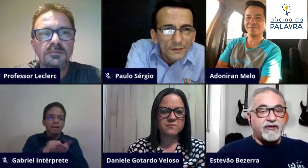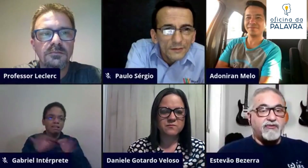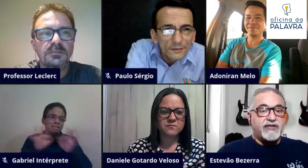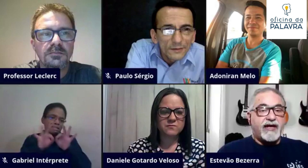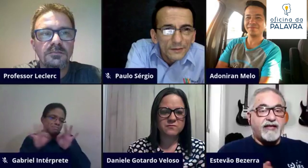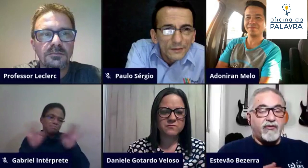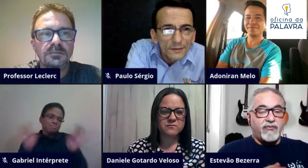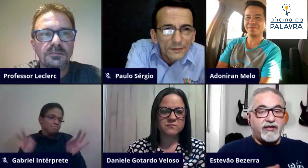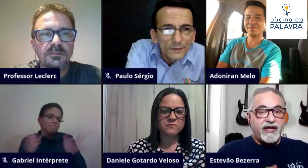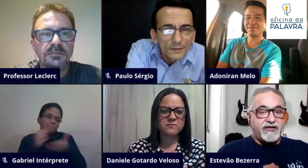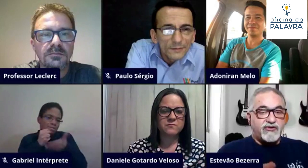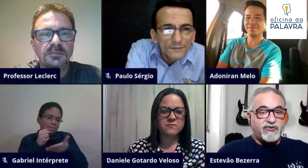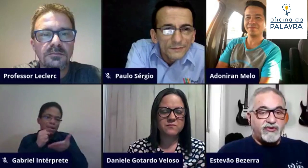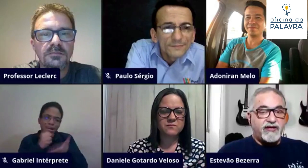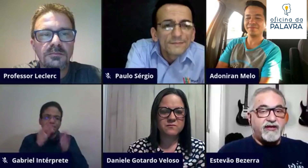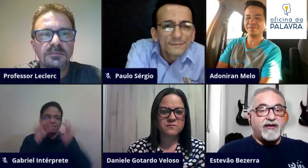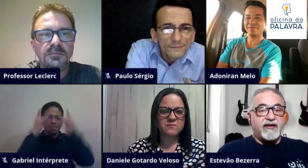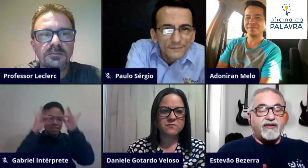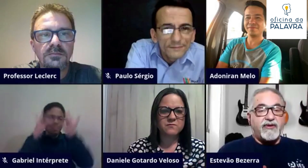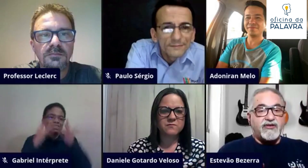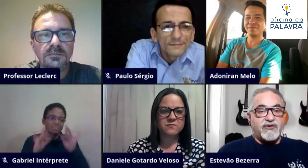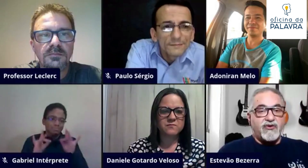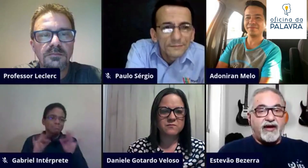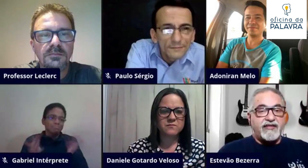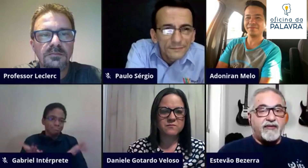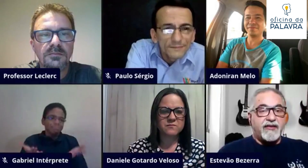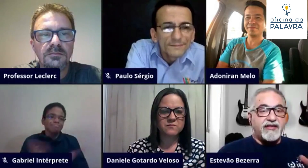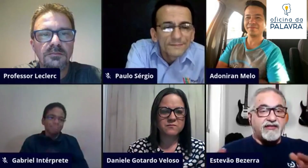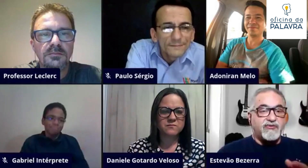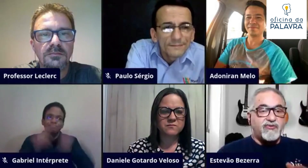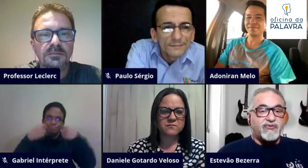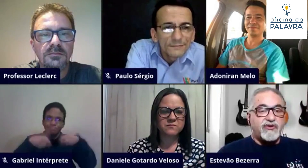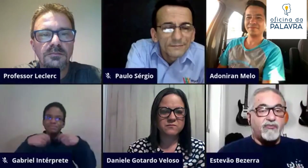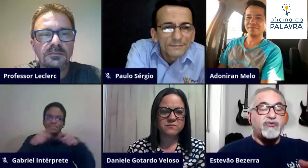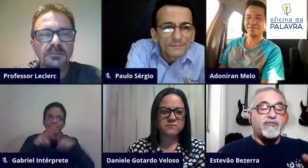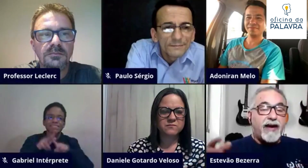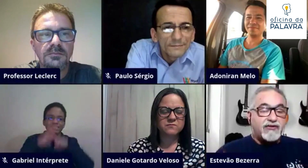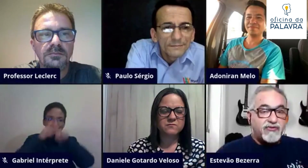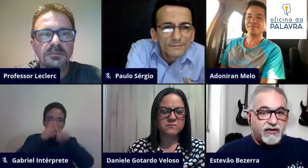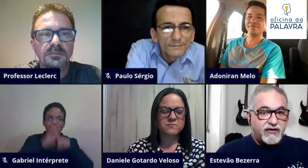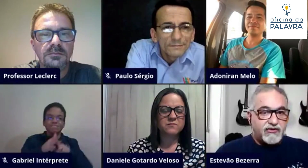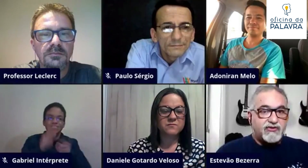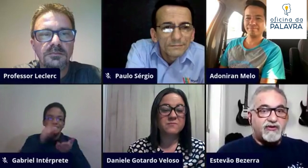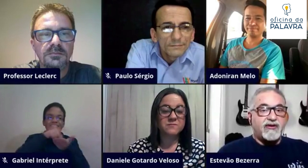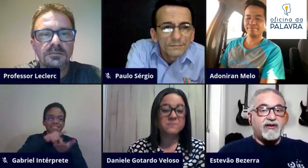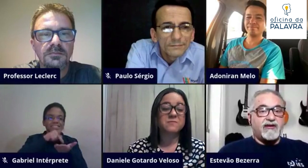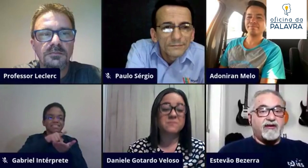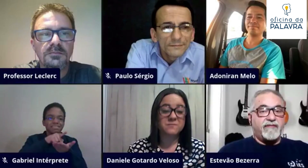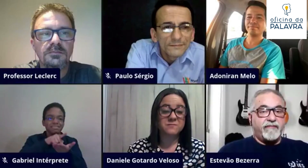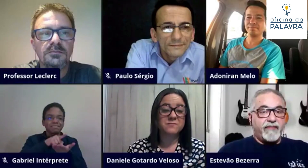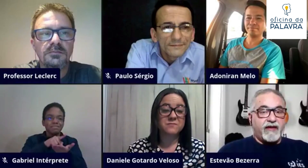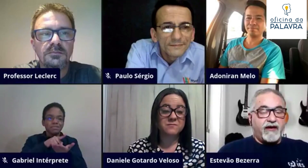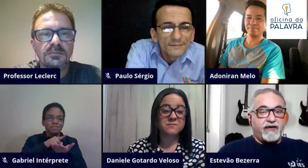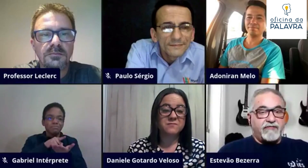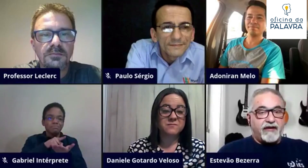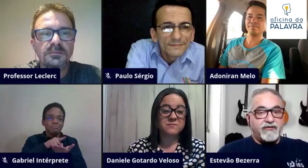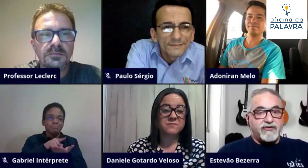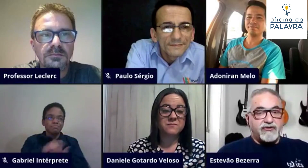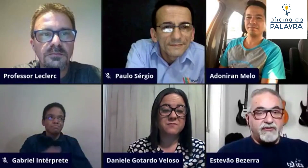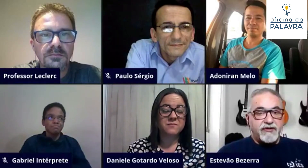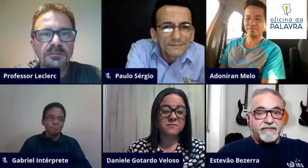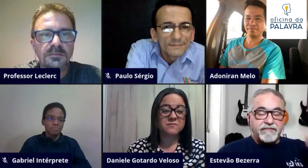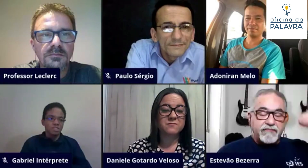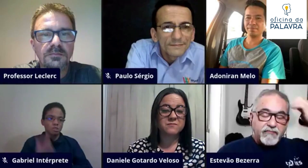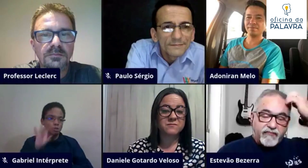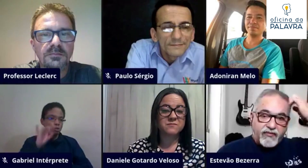gente sabe que cuidar da comunidade surda não é só a interpretação no culto, é muito mais do que isso, né?